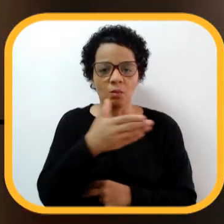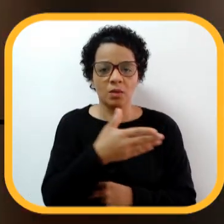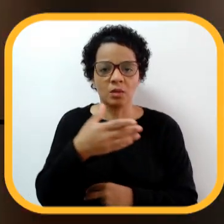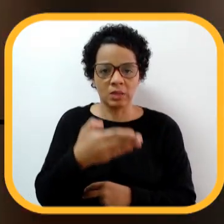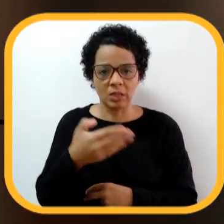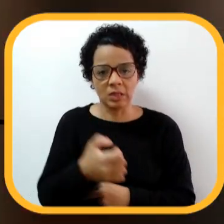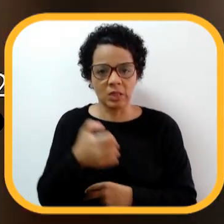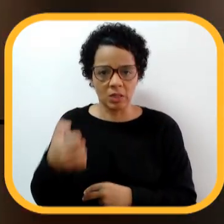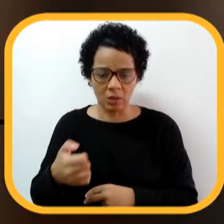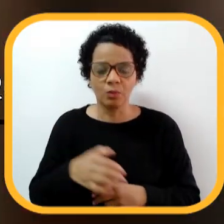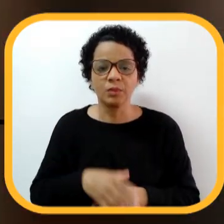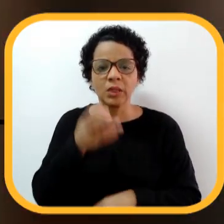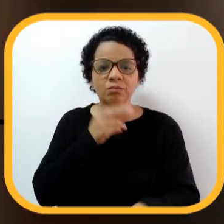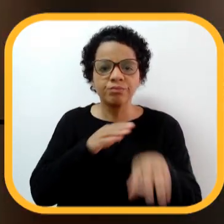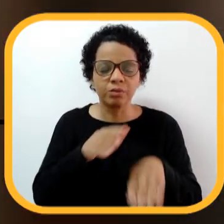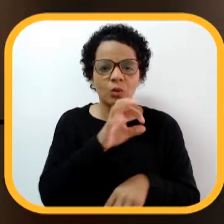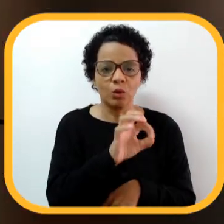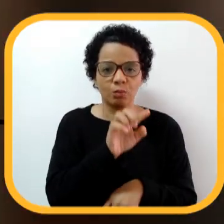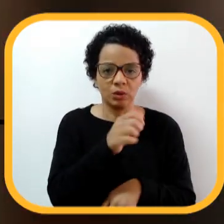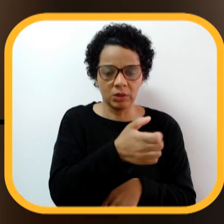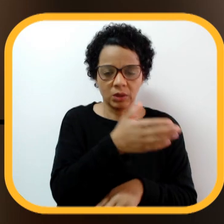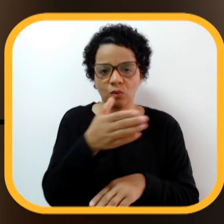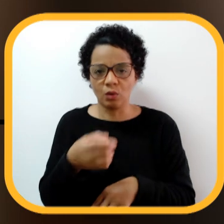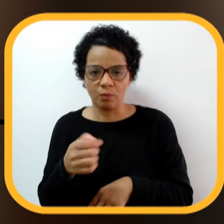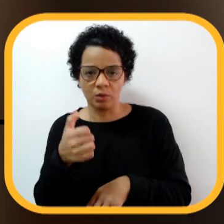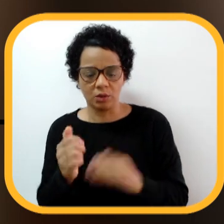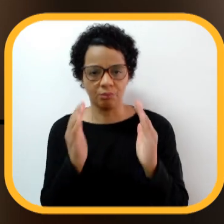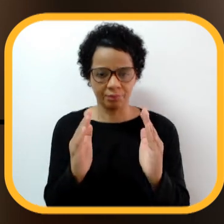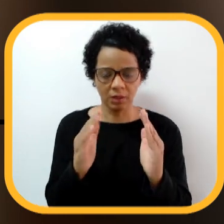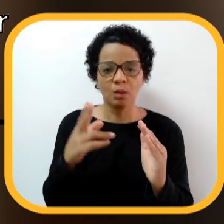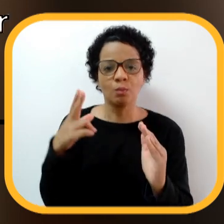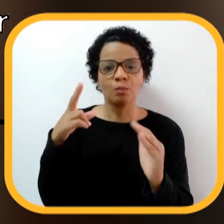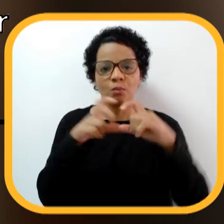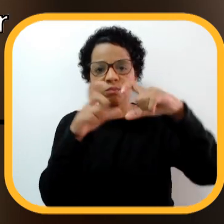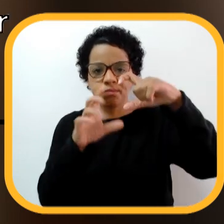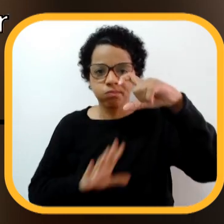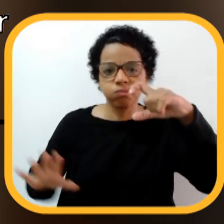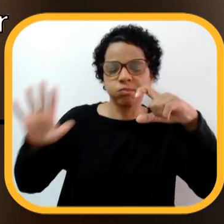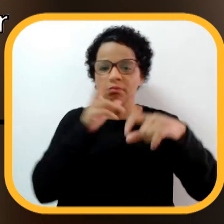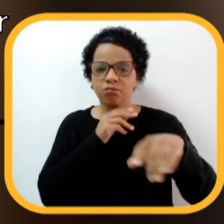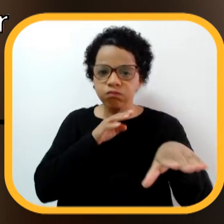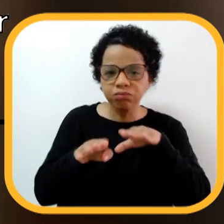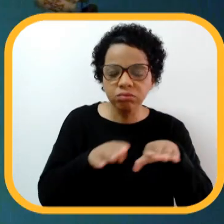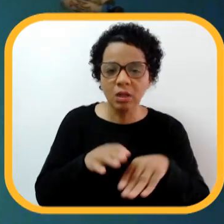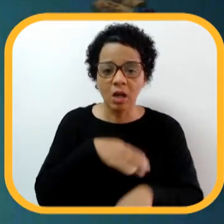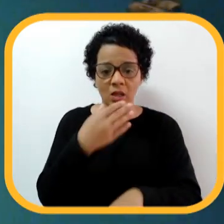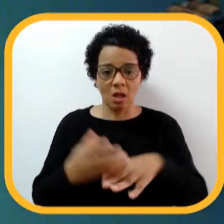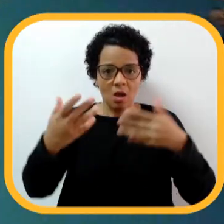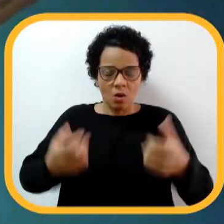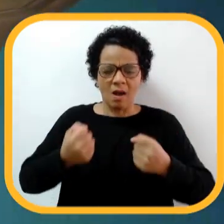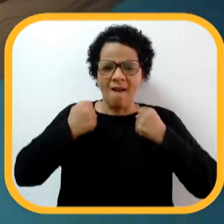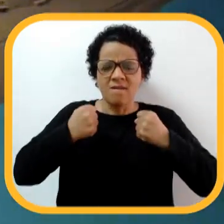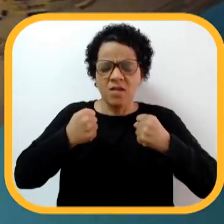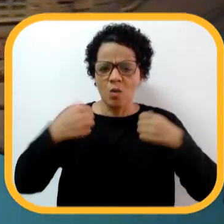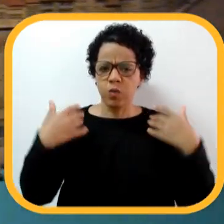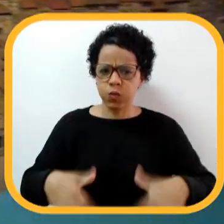novembro de 1755, quando um sismo de magnitude entre os 8.5 e os 9.5 atingiu o território continental. Este foi até à